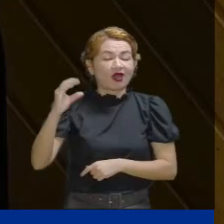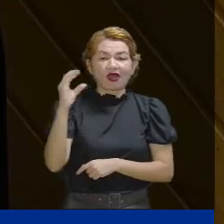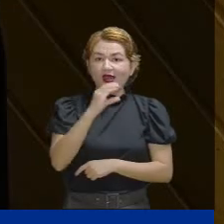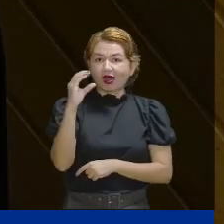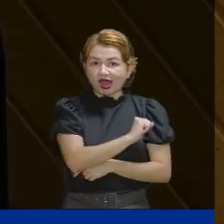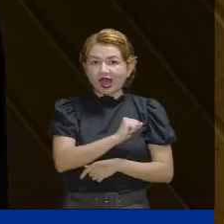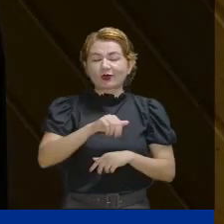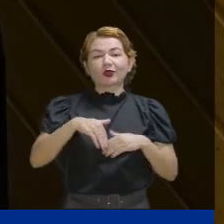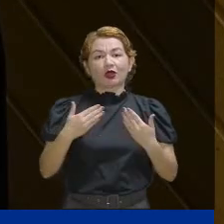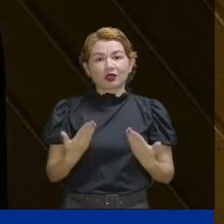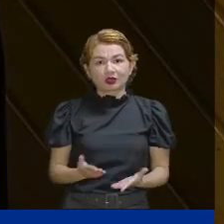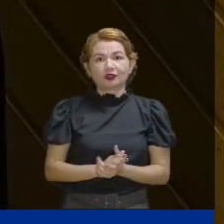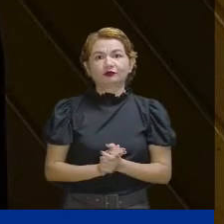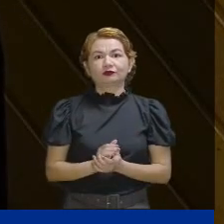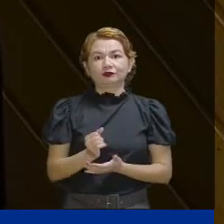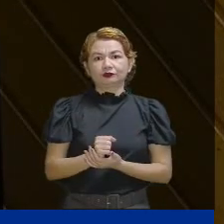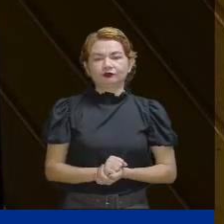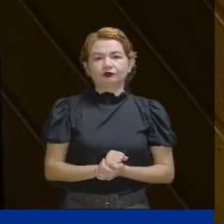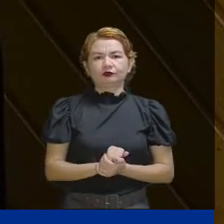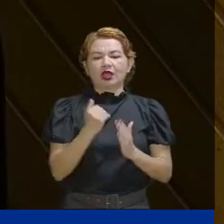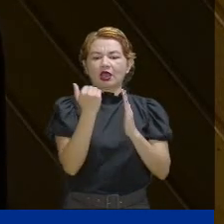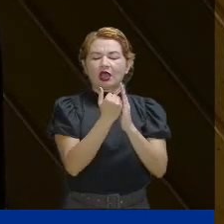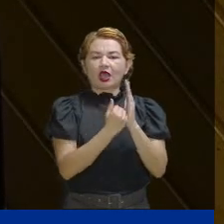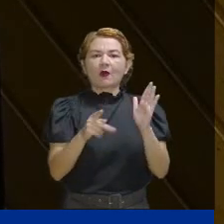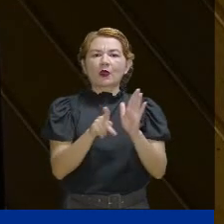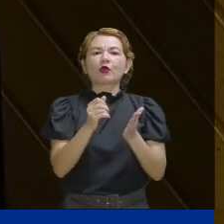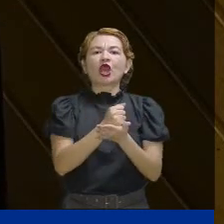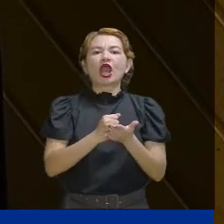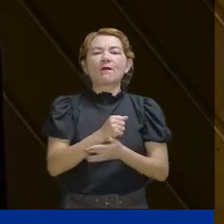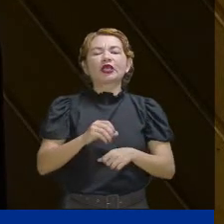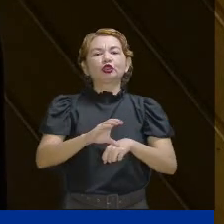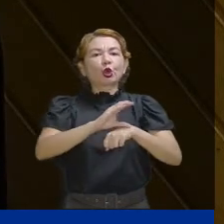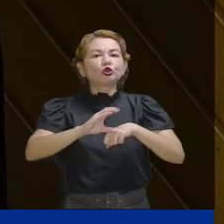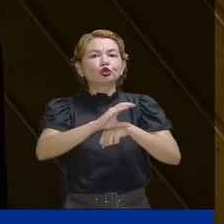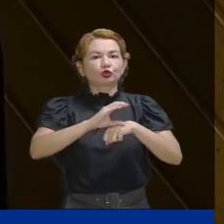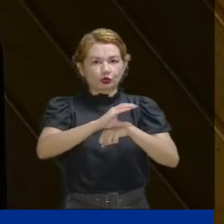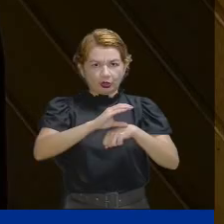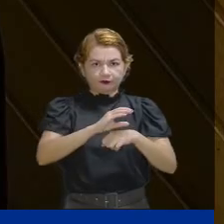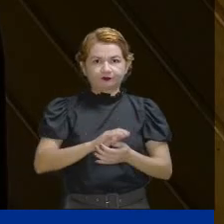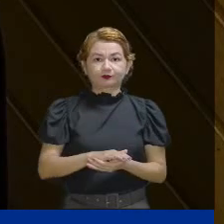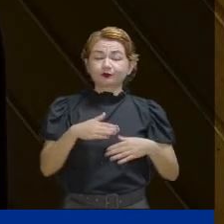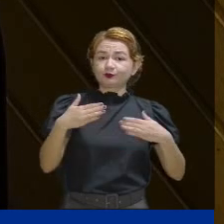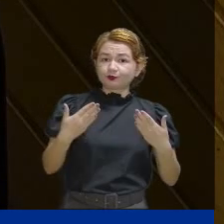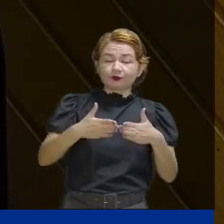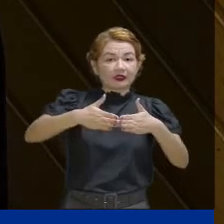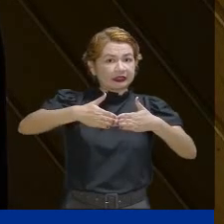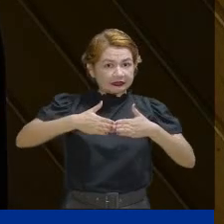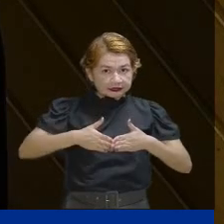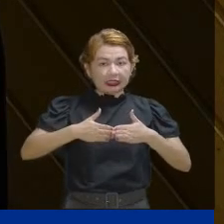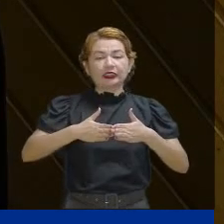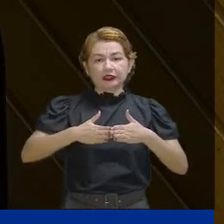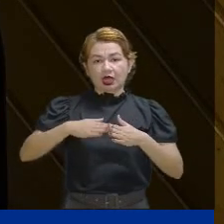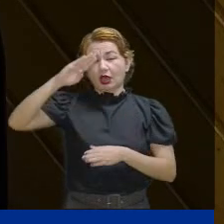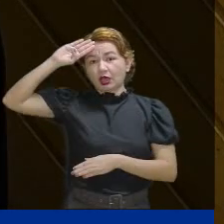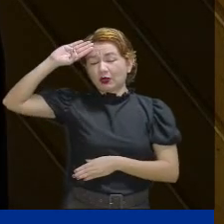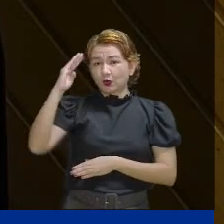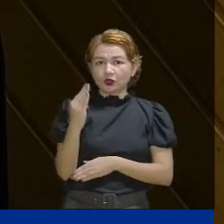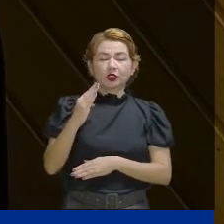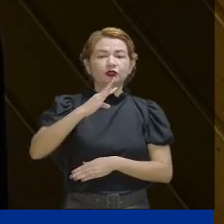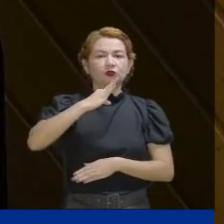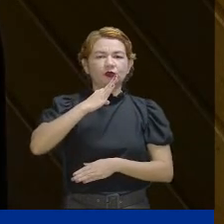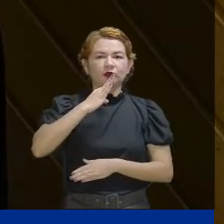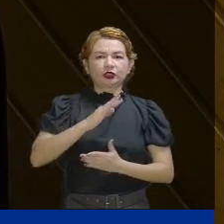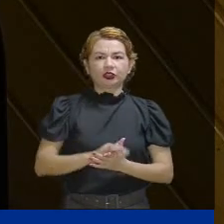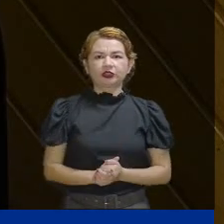imediata, como no caso de remédios constitucionais. Dessa forma, com a devida vênia, é imprescindível o reconhecimento da